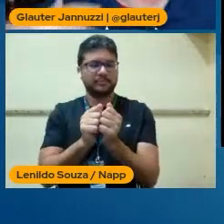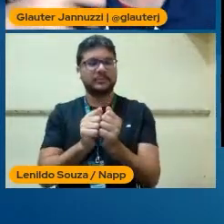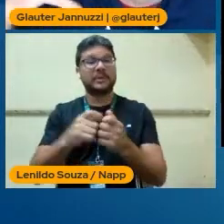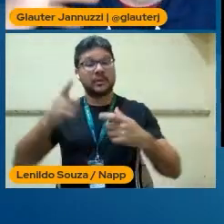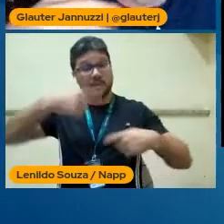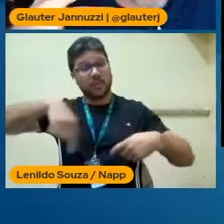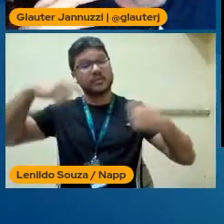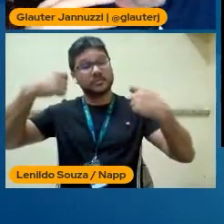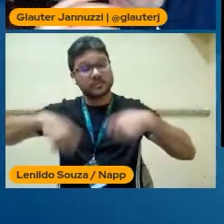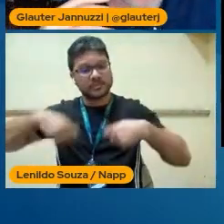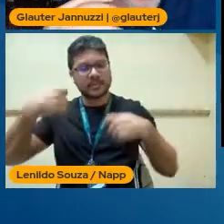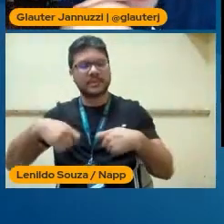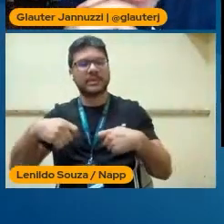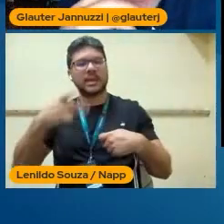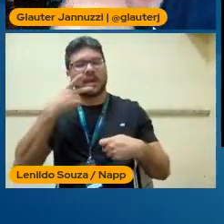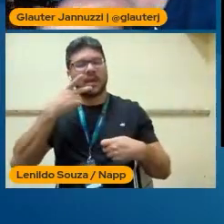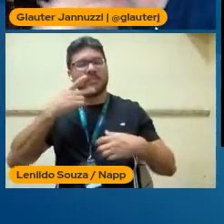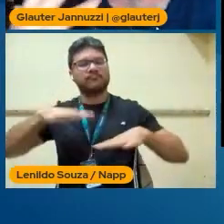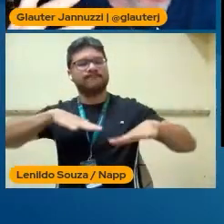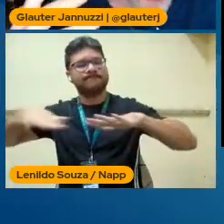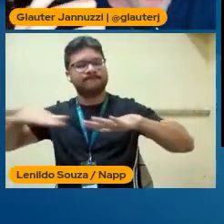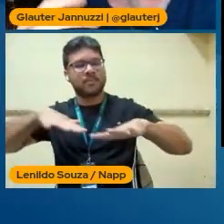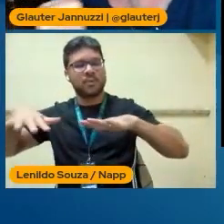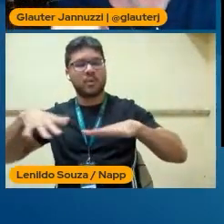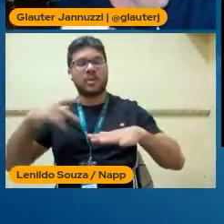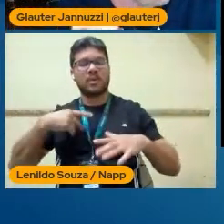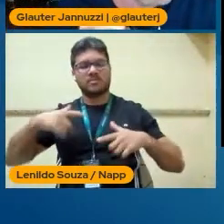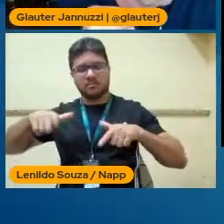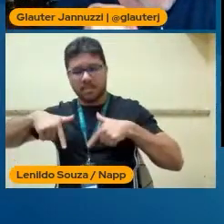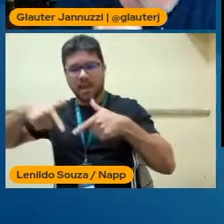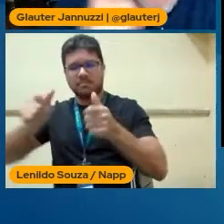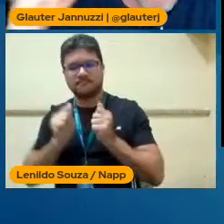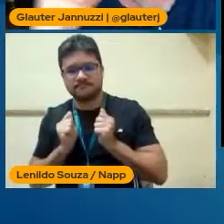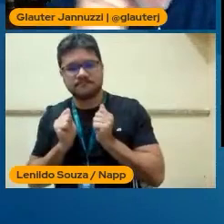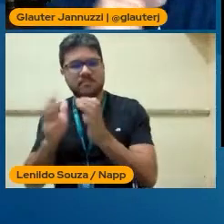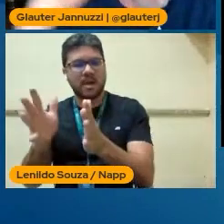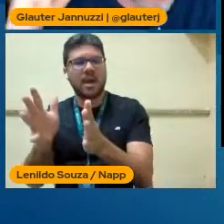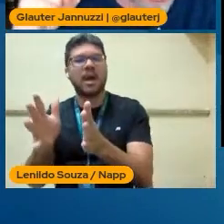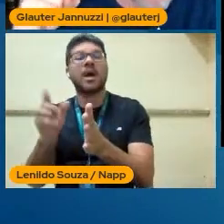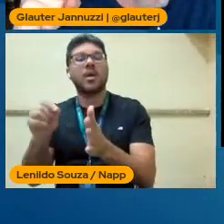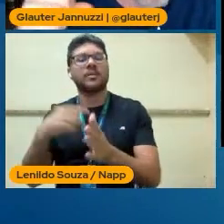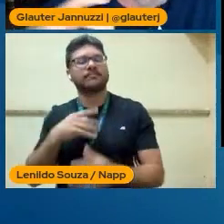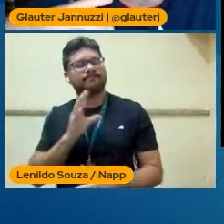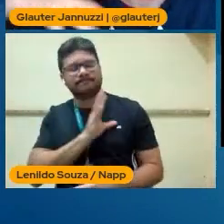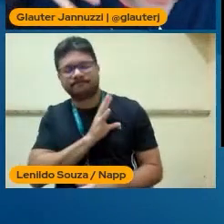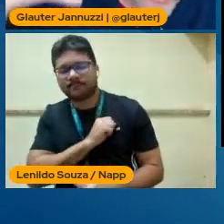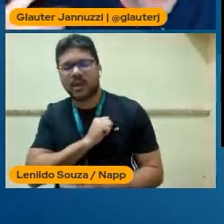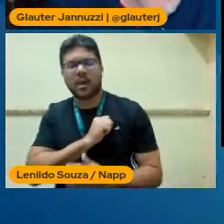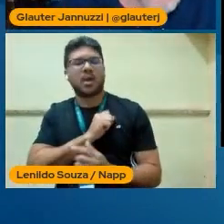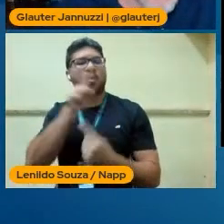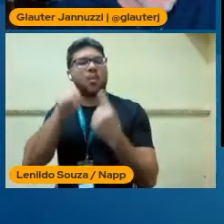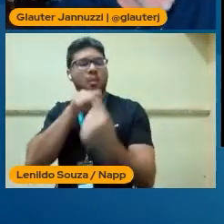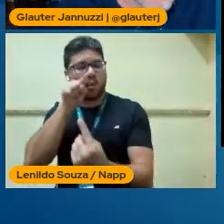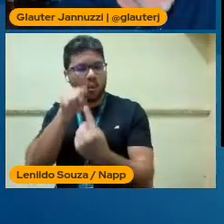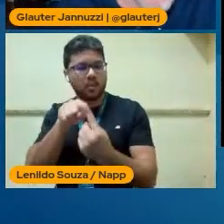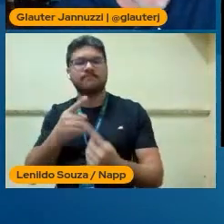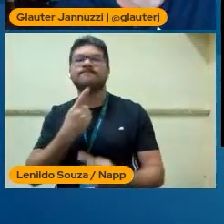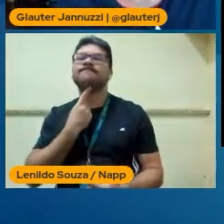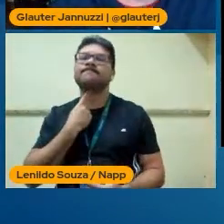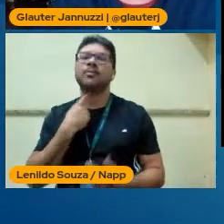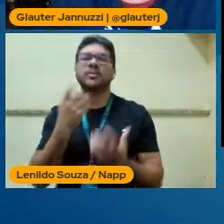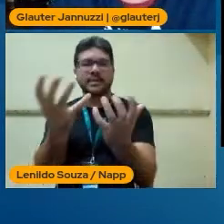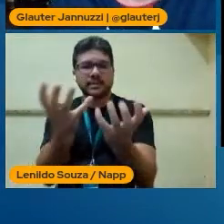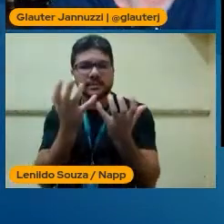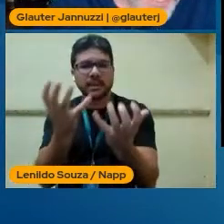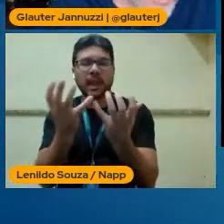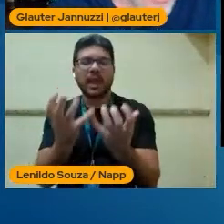precisa estar tá movendo, né, as nossas ações baseado pela paixão, pelo propósito, pela vontade de fazer, né? E não